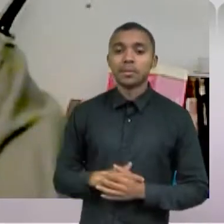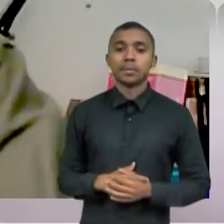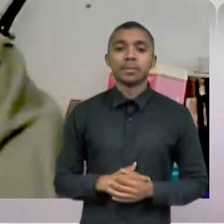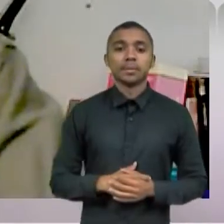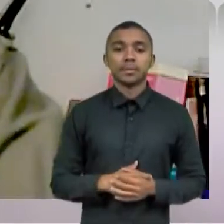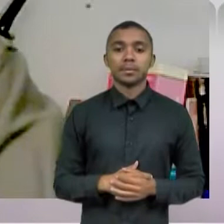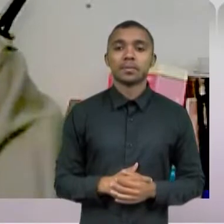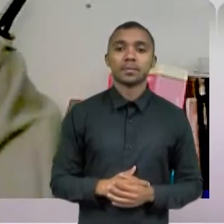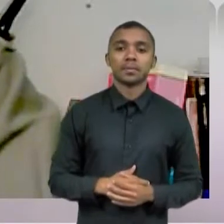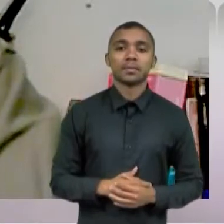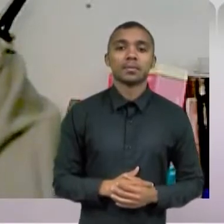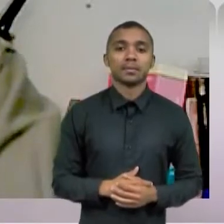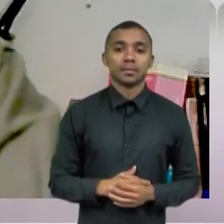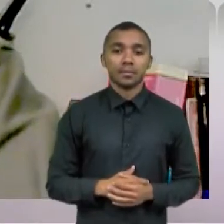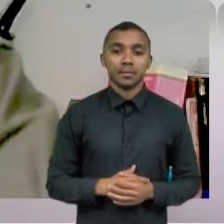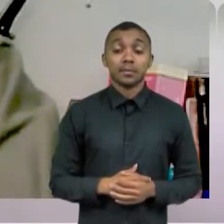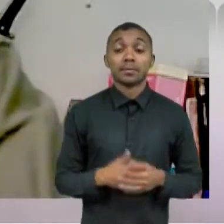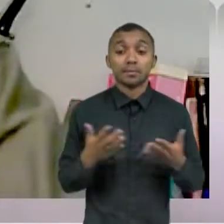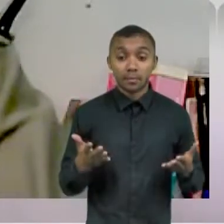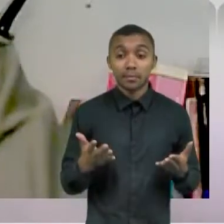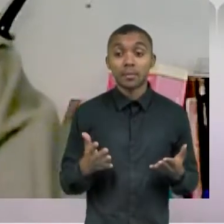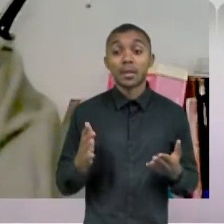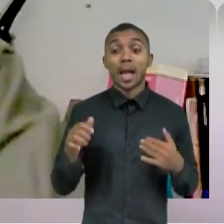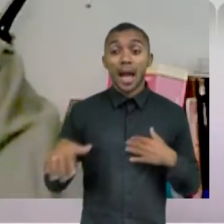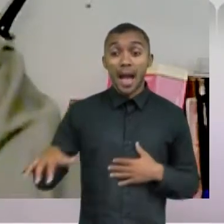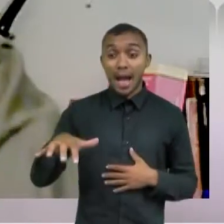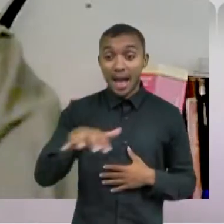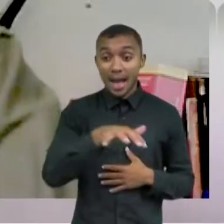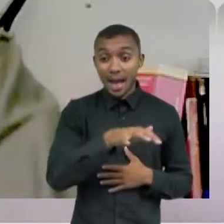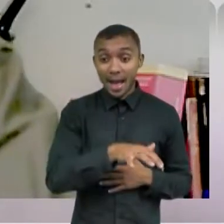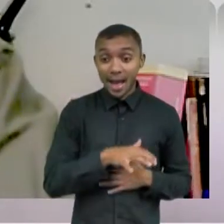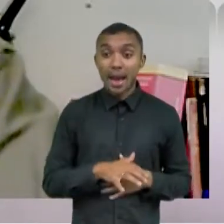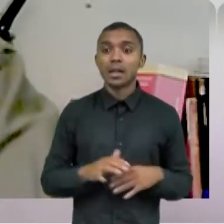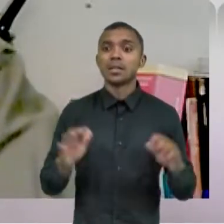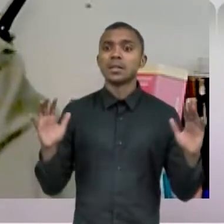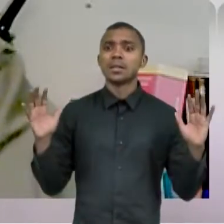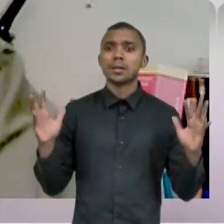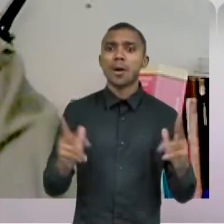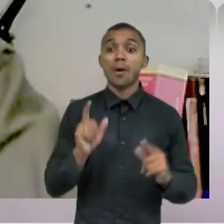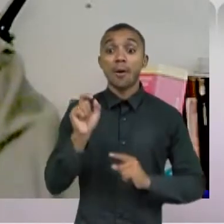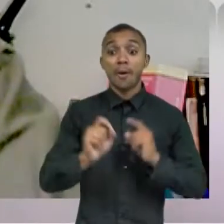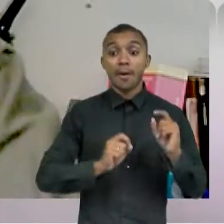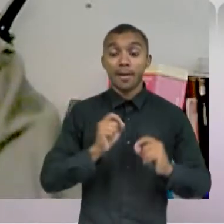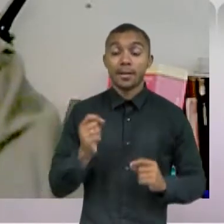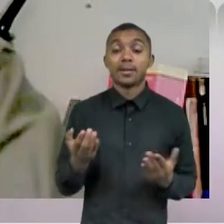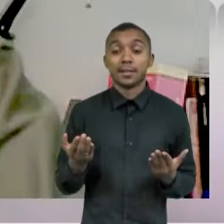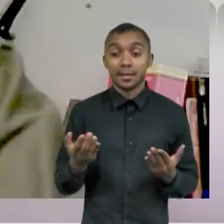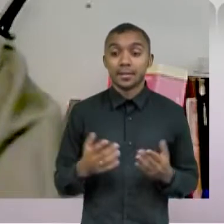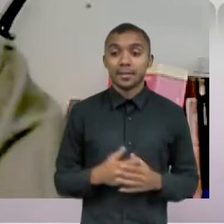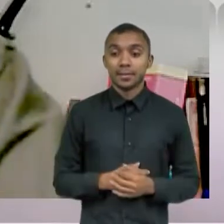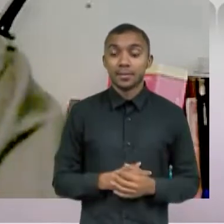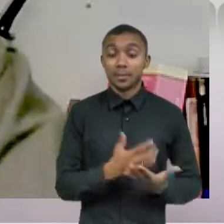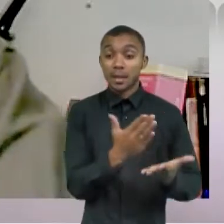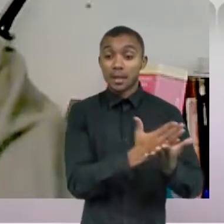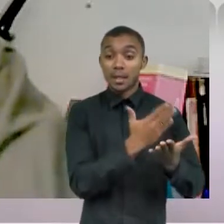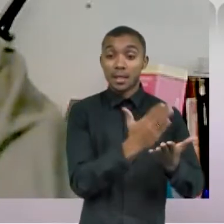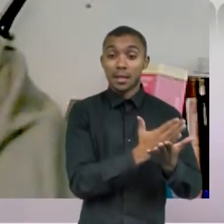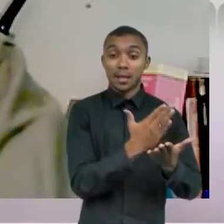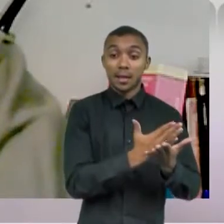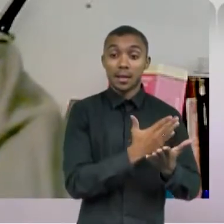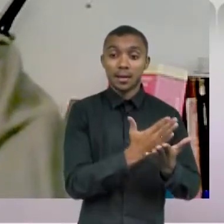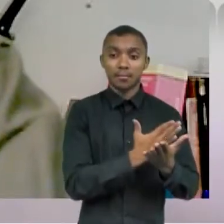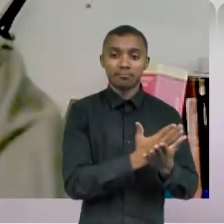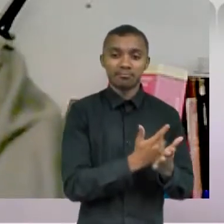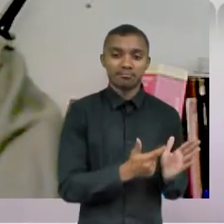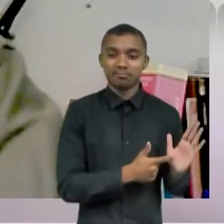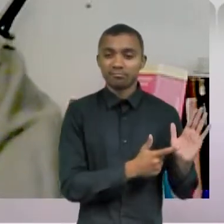de ser um combustível tão inflamado. Então, assim, todas as áreas ele era um pioneiro, né? E o livro mostra, o livro